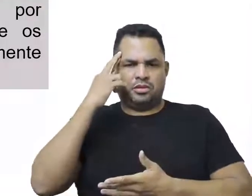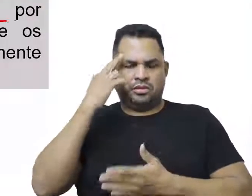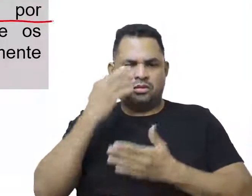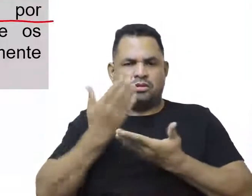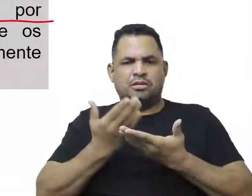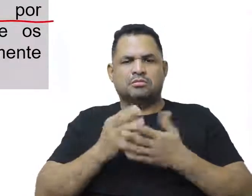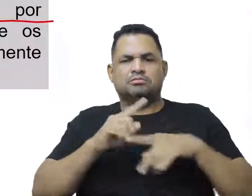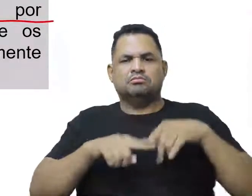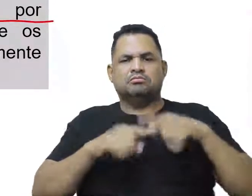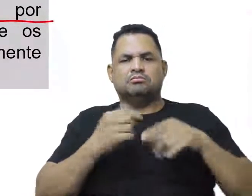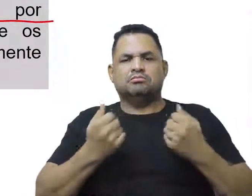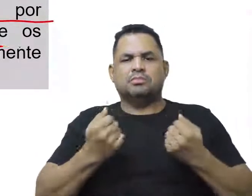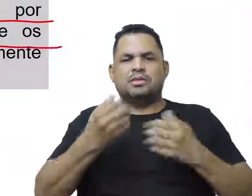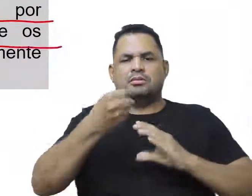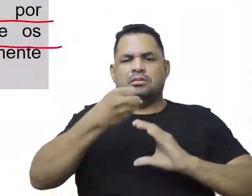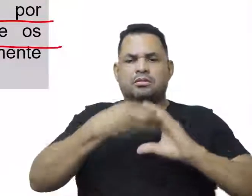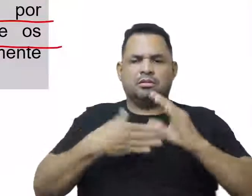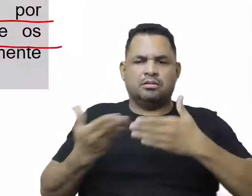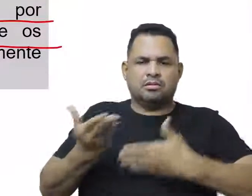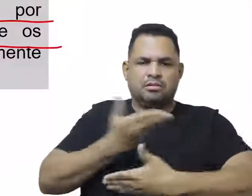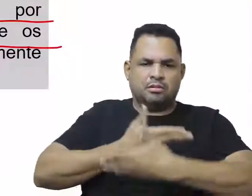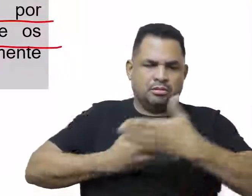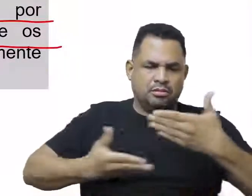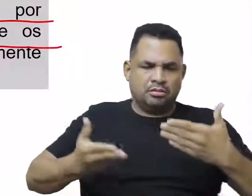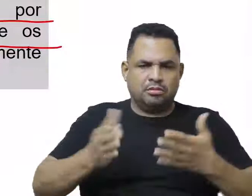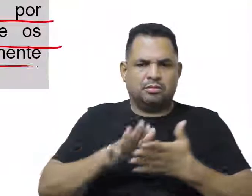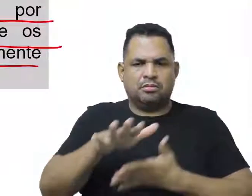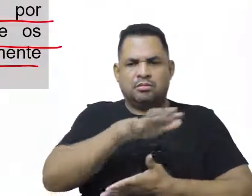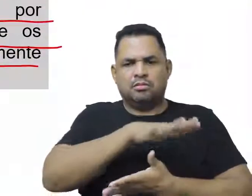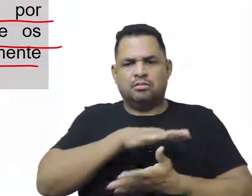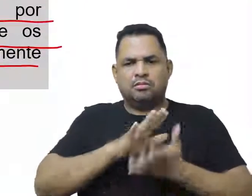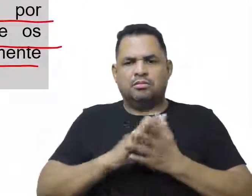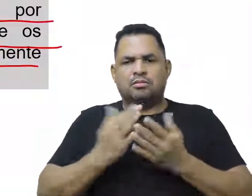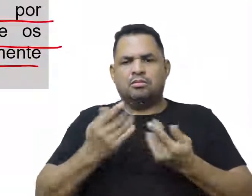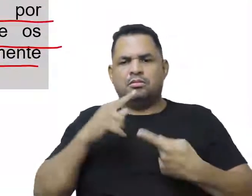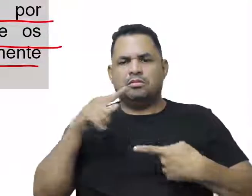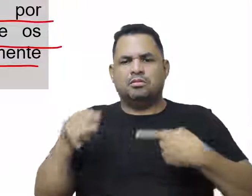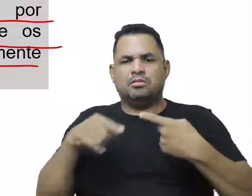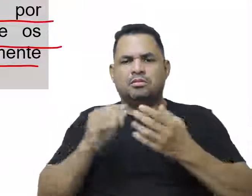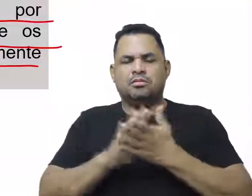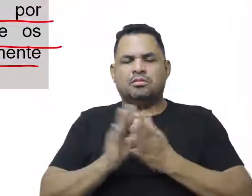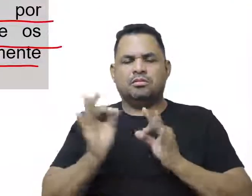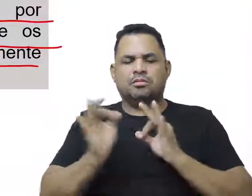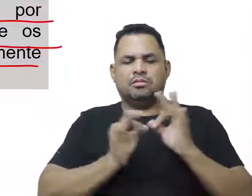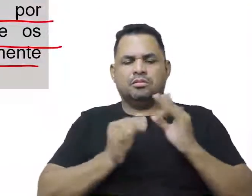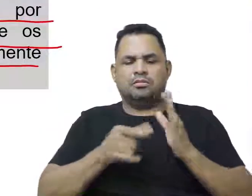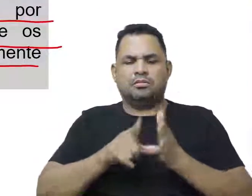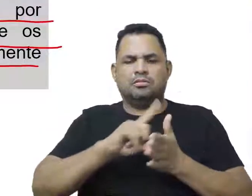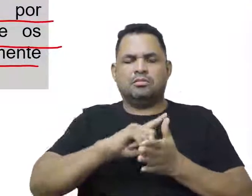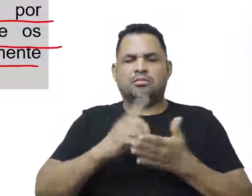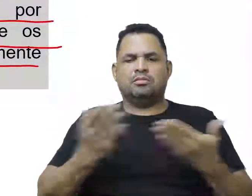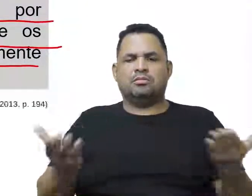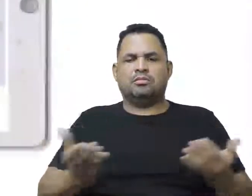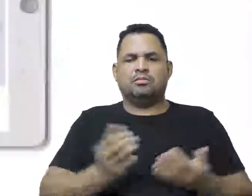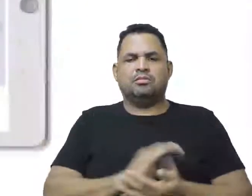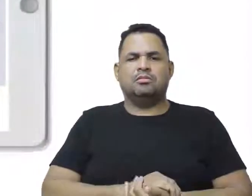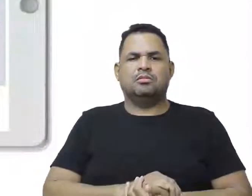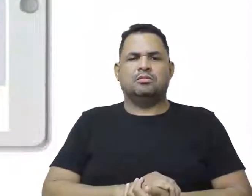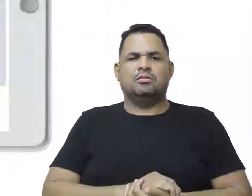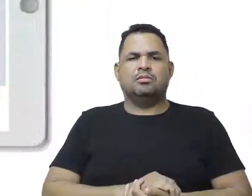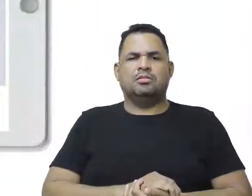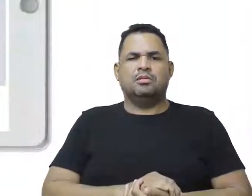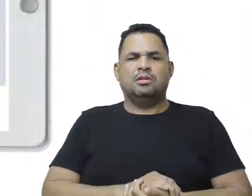instrumental que tem por característica relação os seus Sims para ver a mente estabelecido está